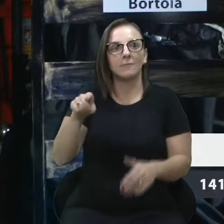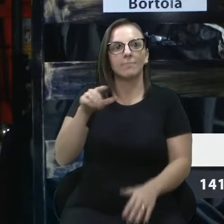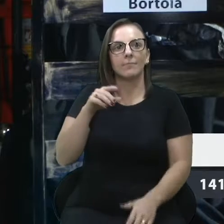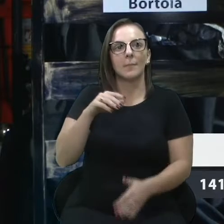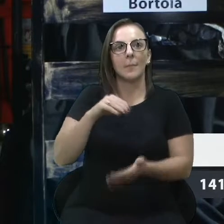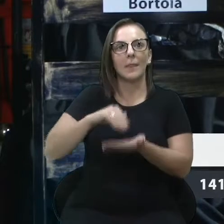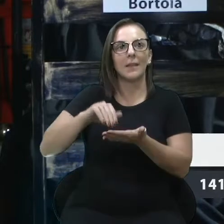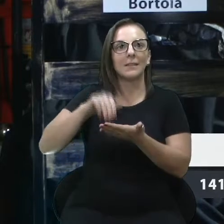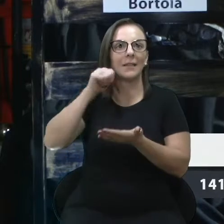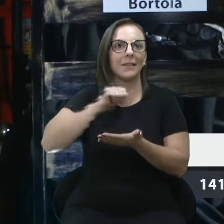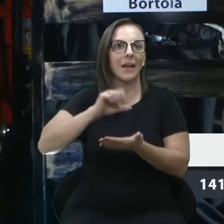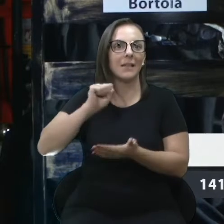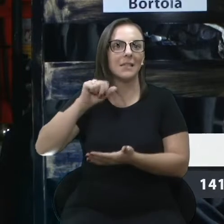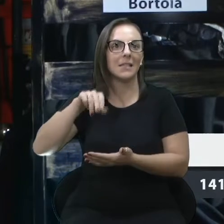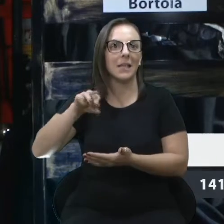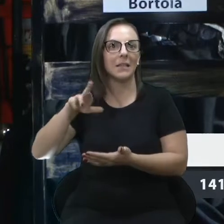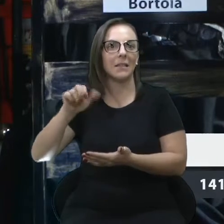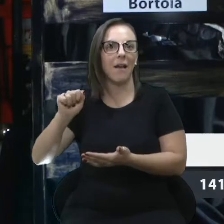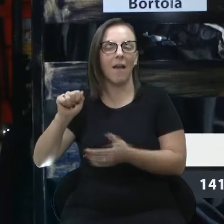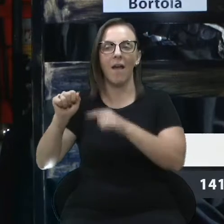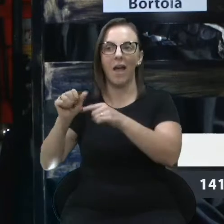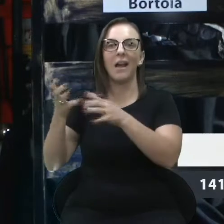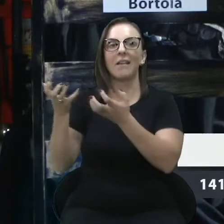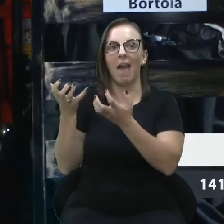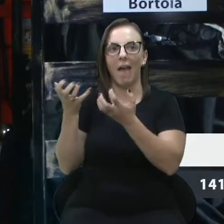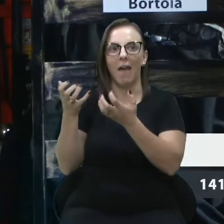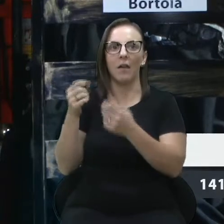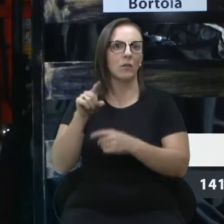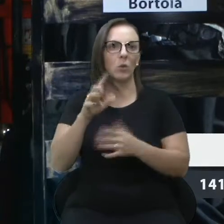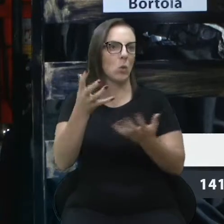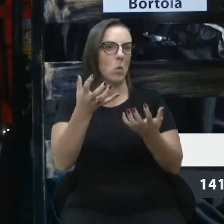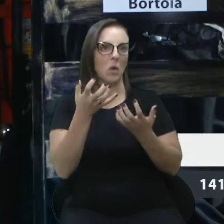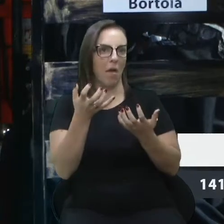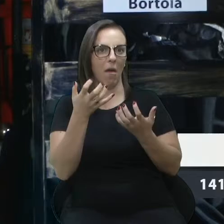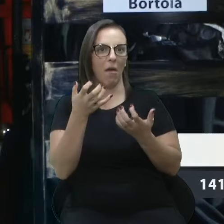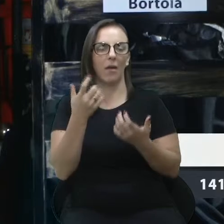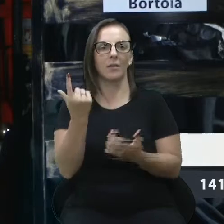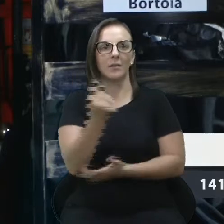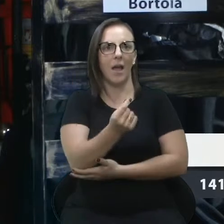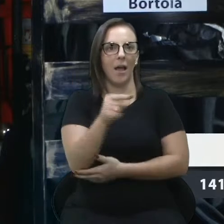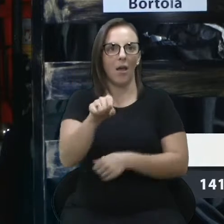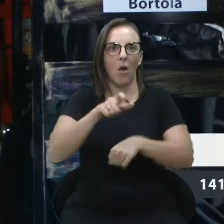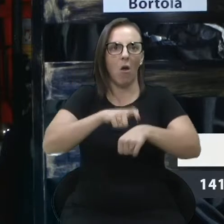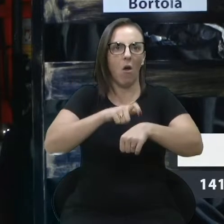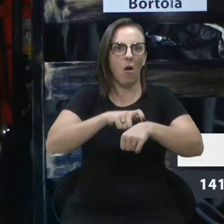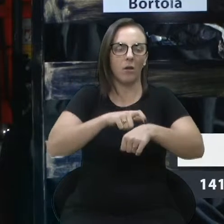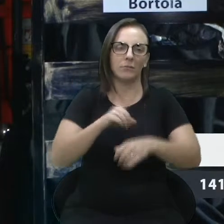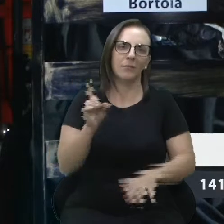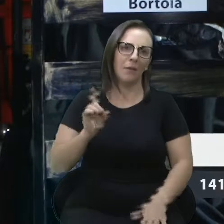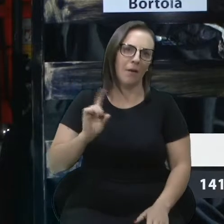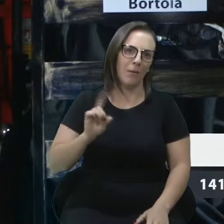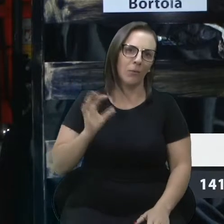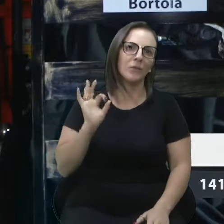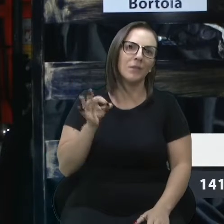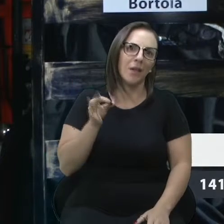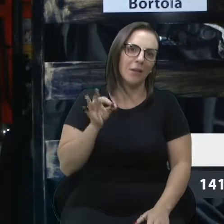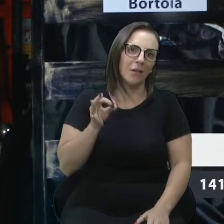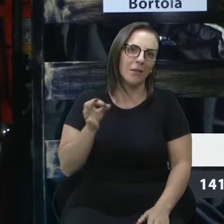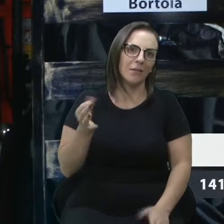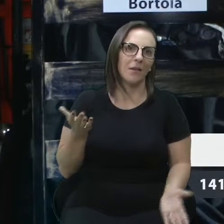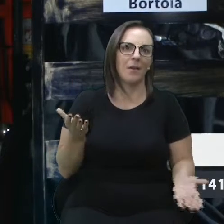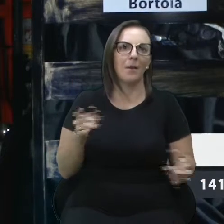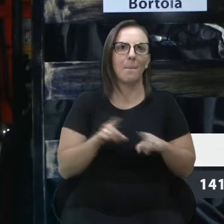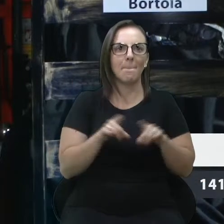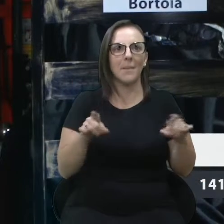não é porque ela quer ou não quer que as pessoas saiam às 5 da manhã ou às 4 da manhã. Não, tenho certeza absoluta que o melhor